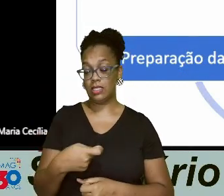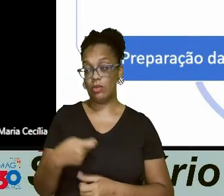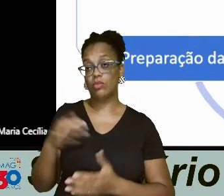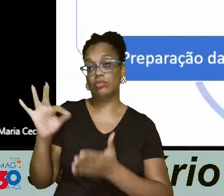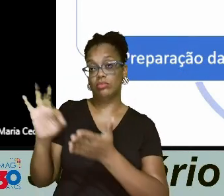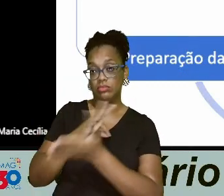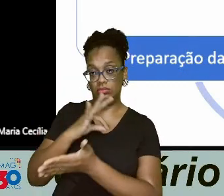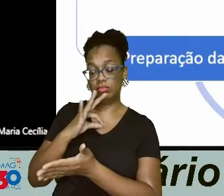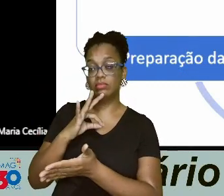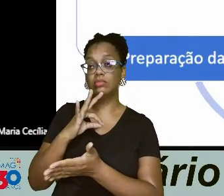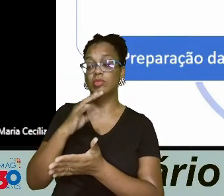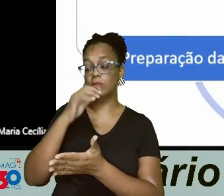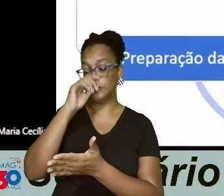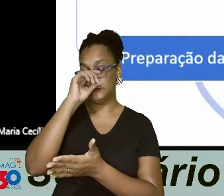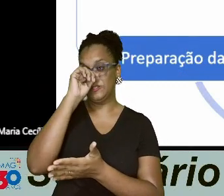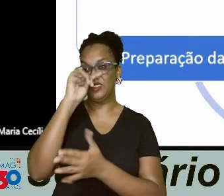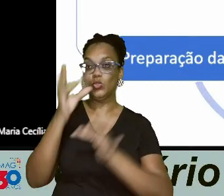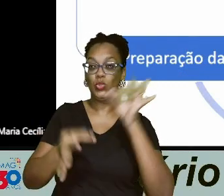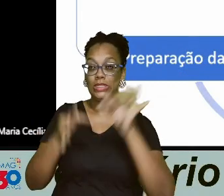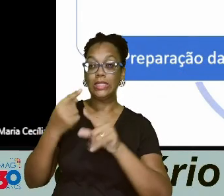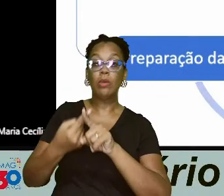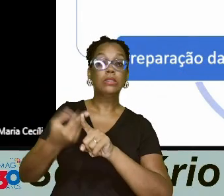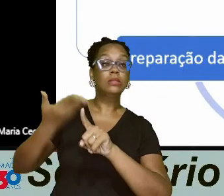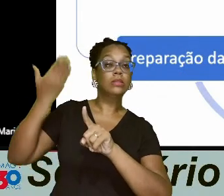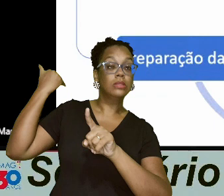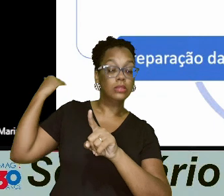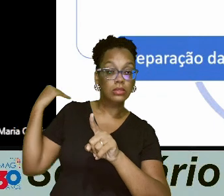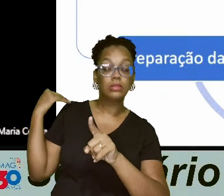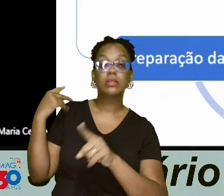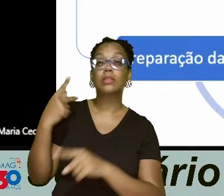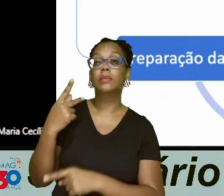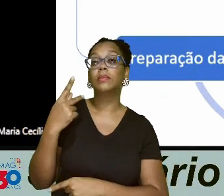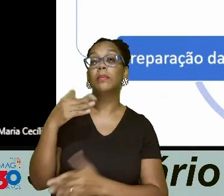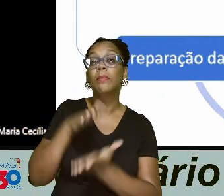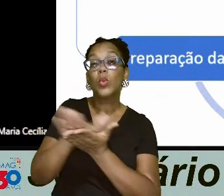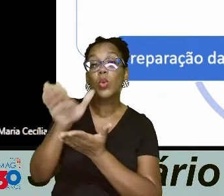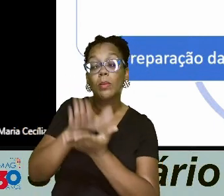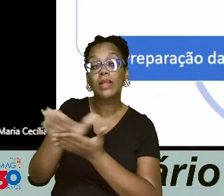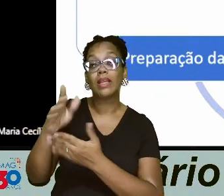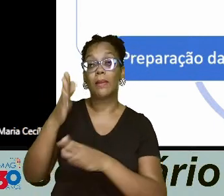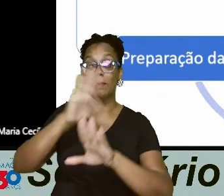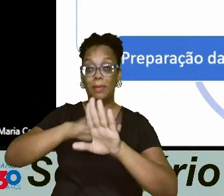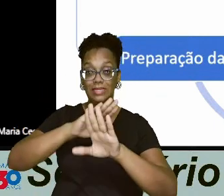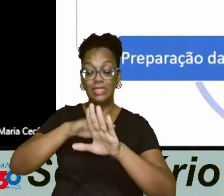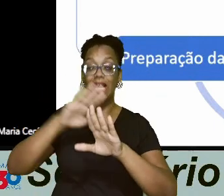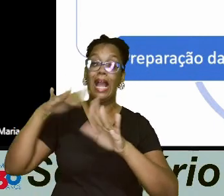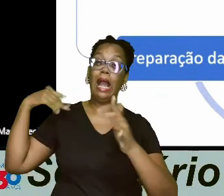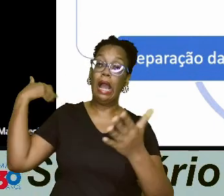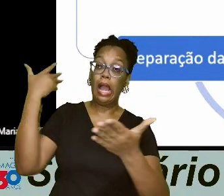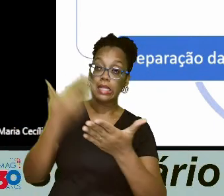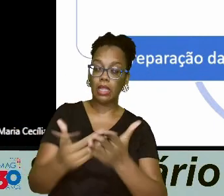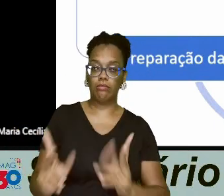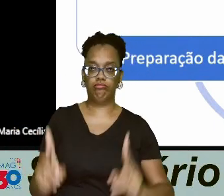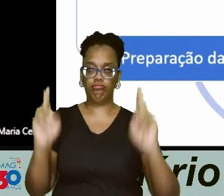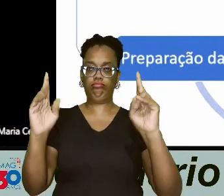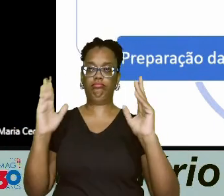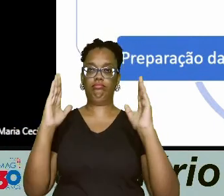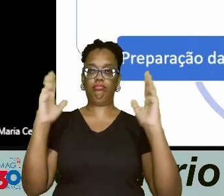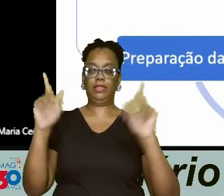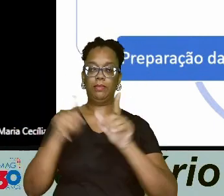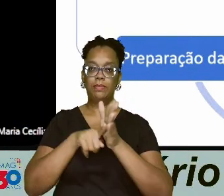proferidas desde a promulgação, desde a publicação do precedente até o nosso recorte de pesquisa em